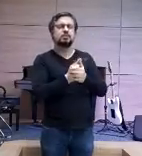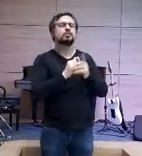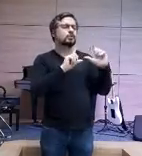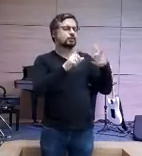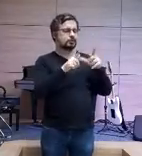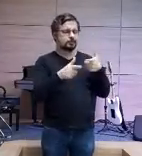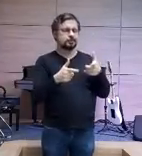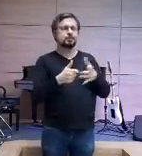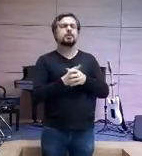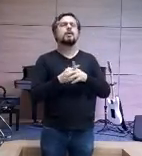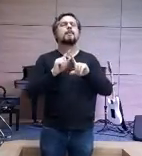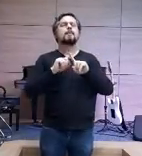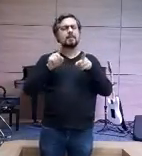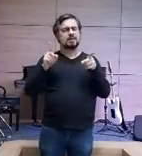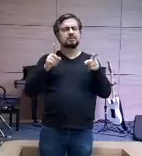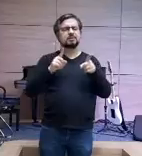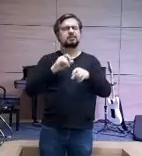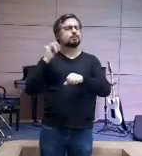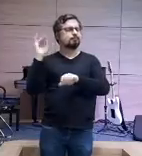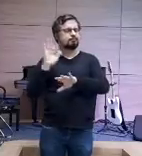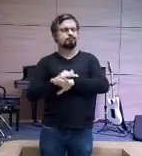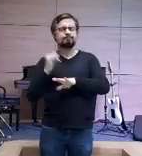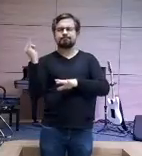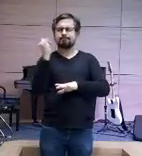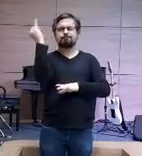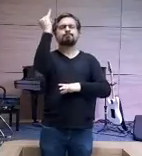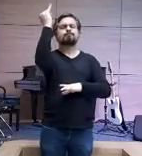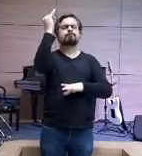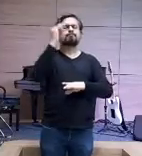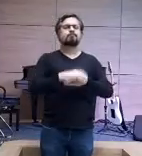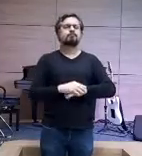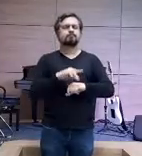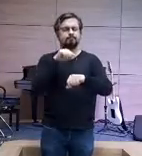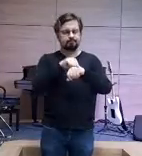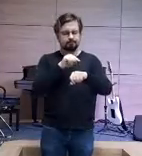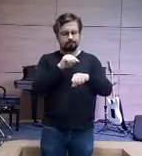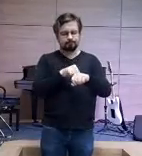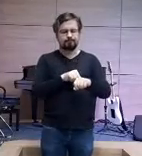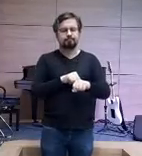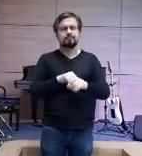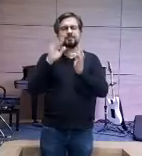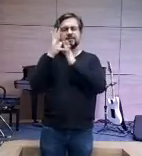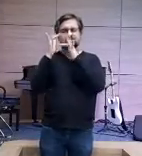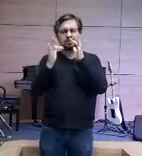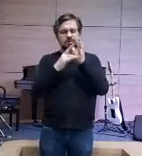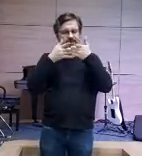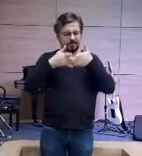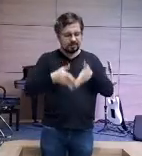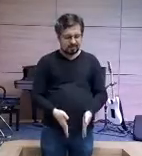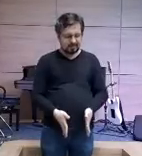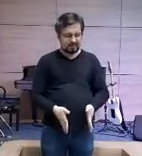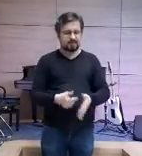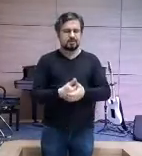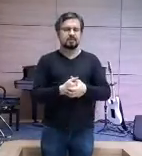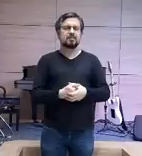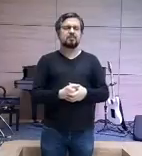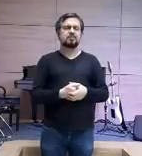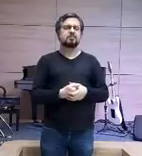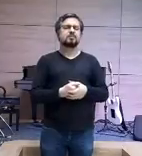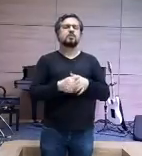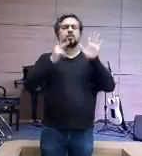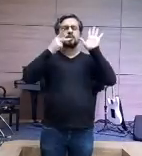mas que seja um tempo principal onde Jesus aquele que nasceu